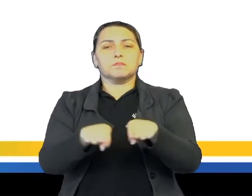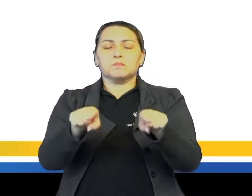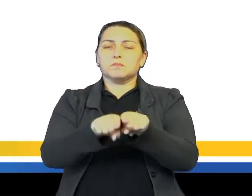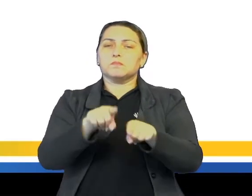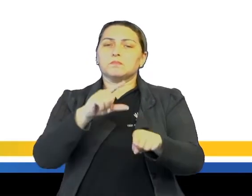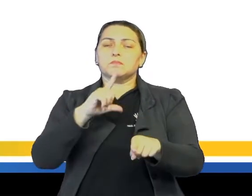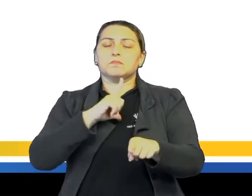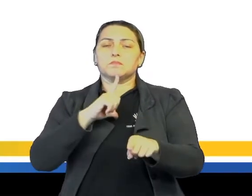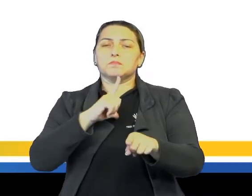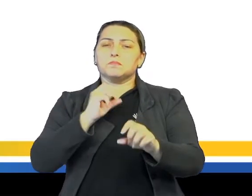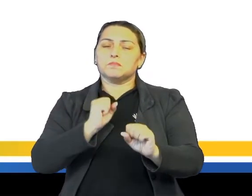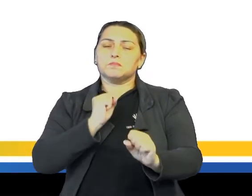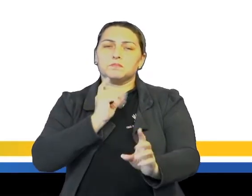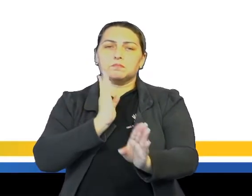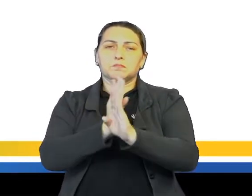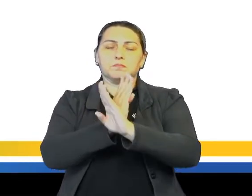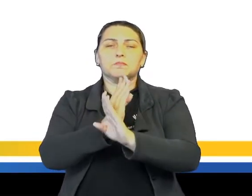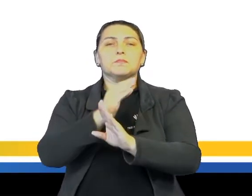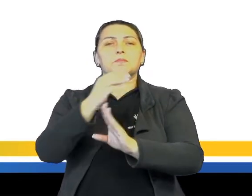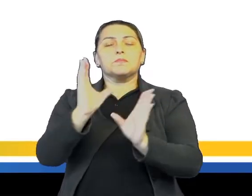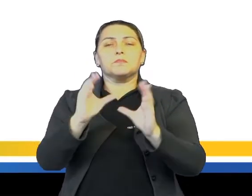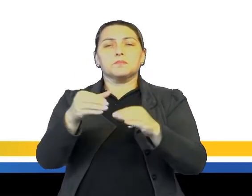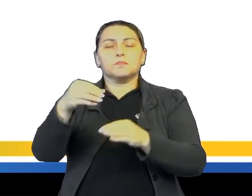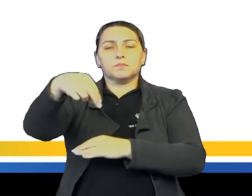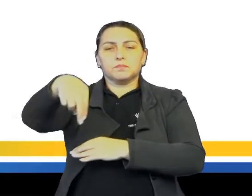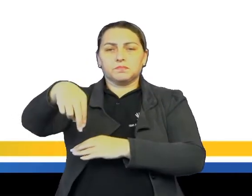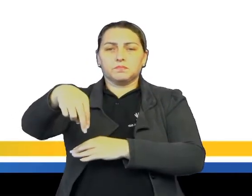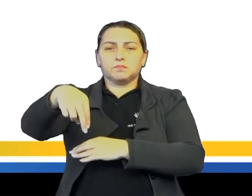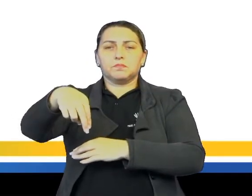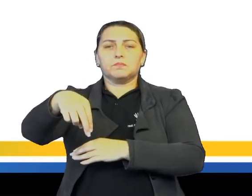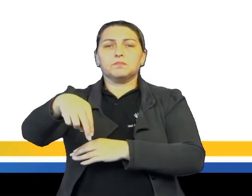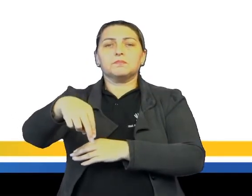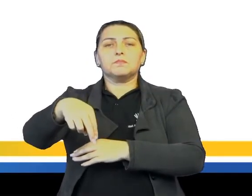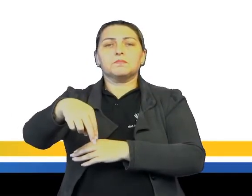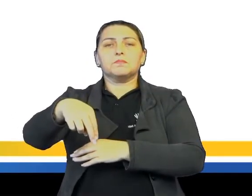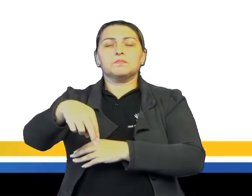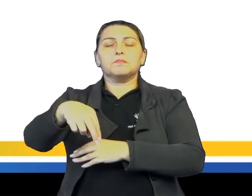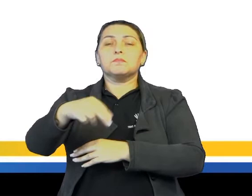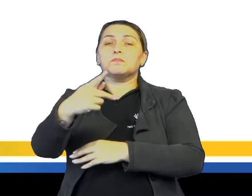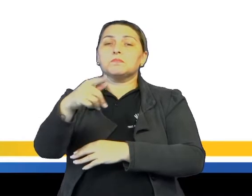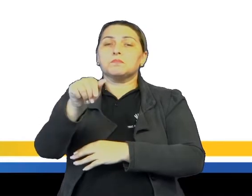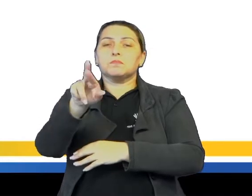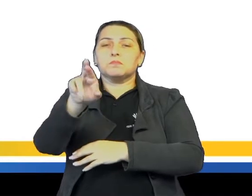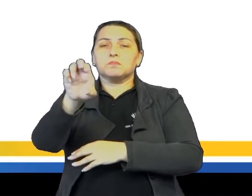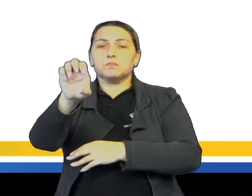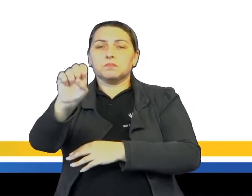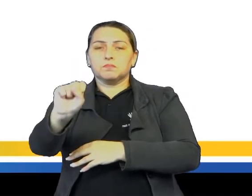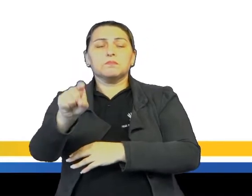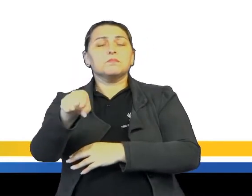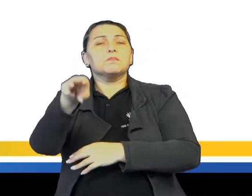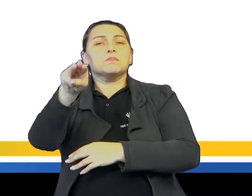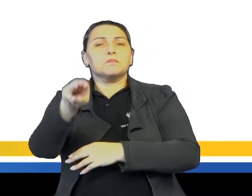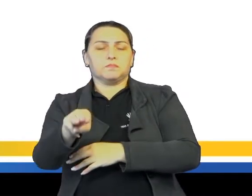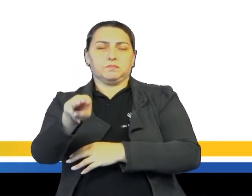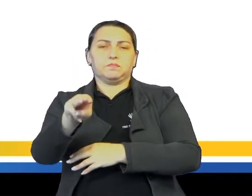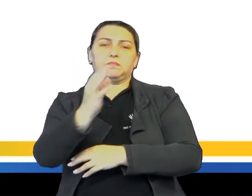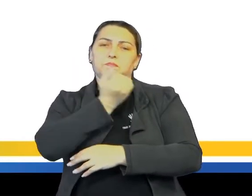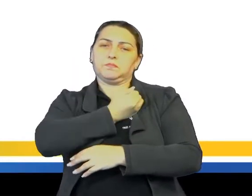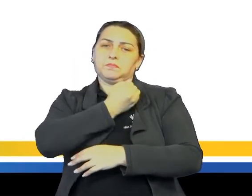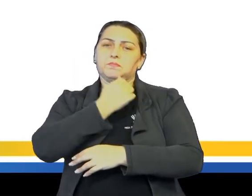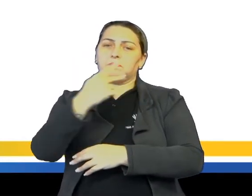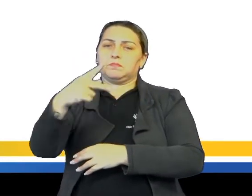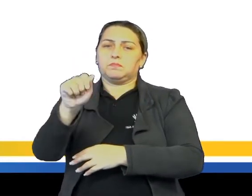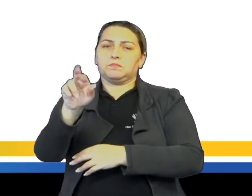também identificar dentro do conjunto dos números naturais o conjunto dos números naturais pares. Quem são os